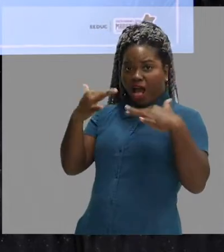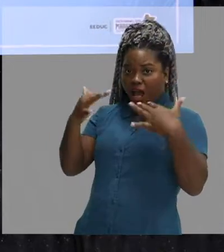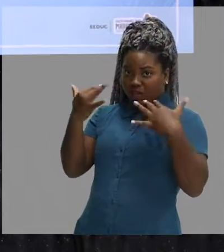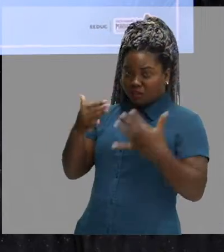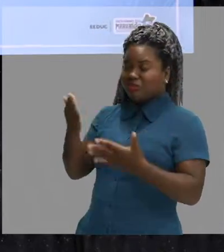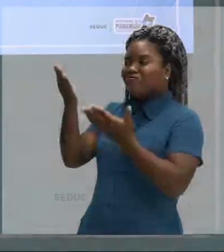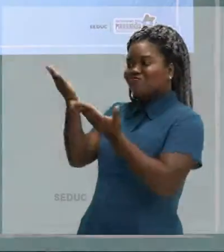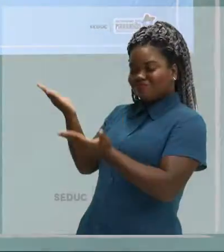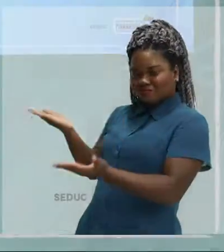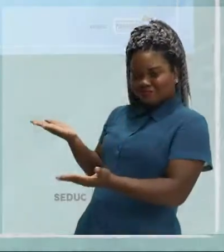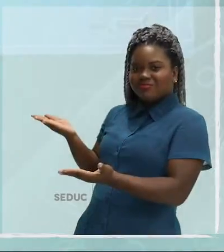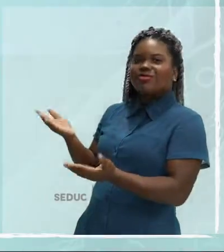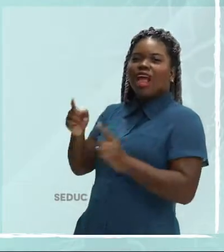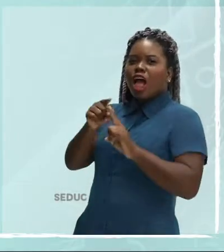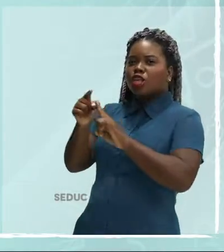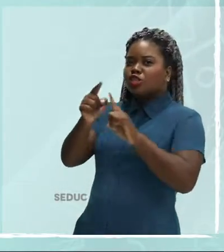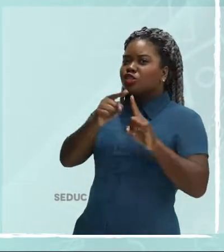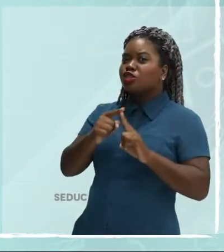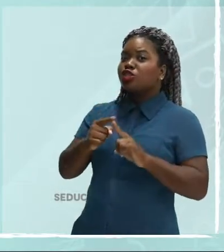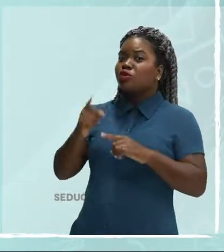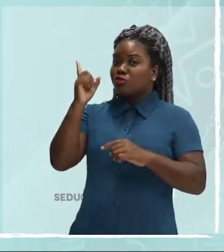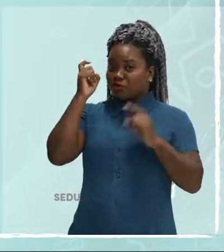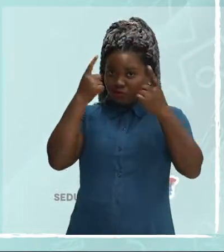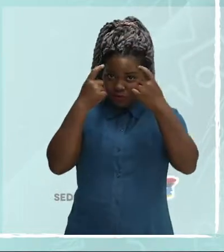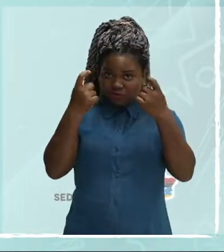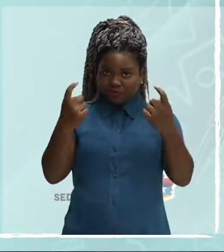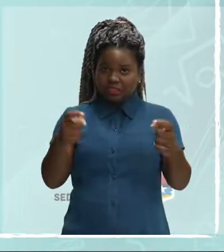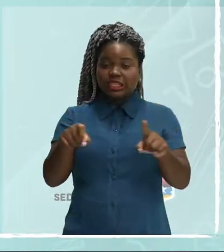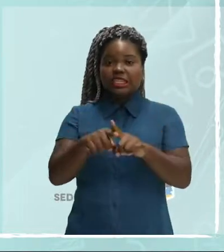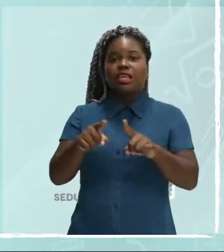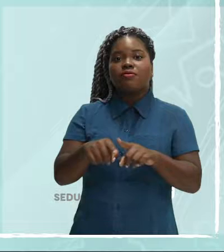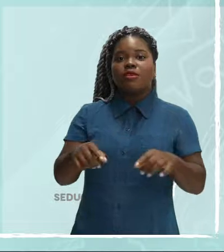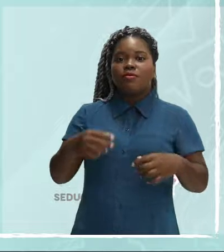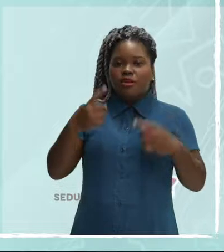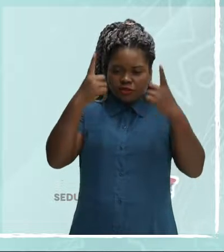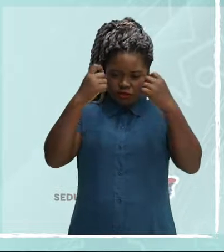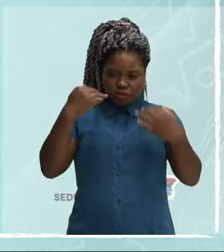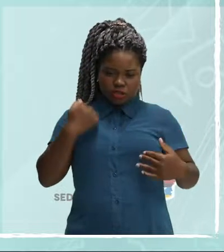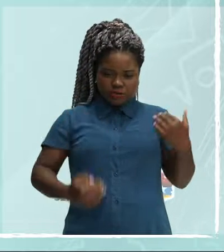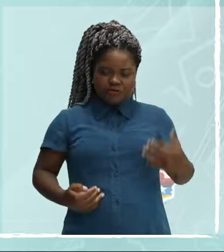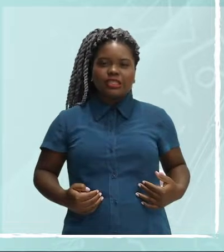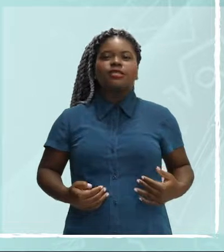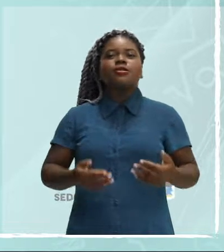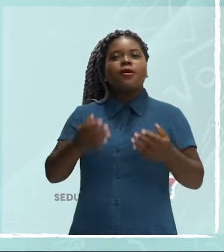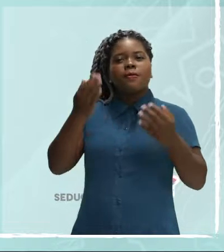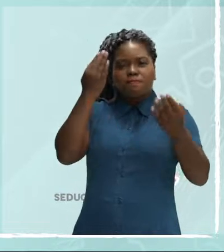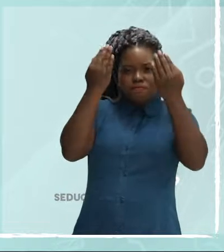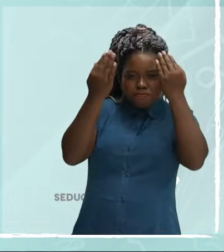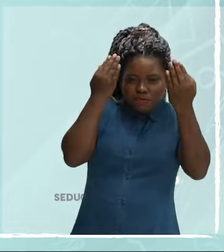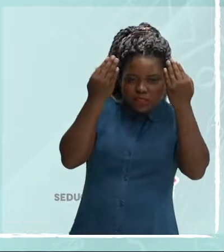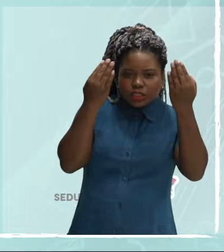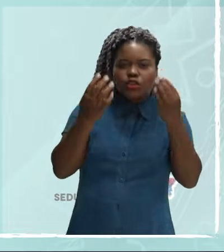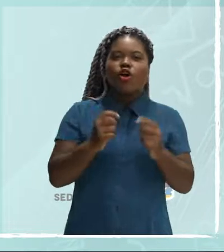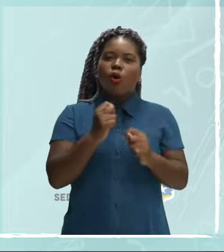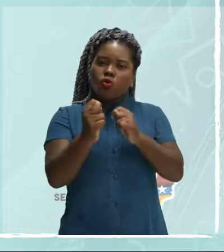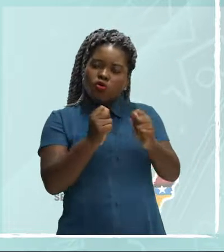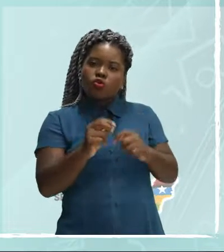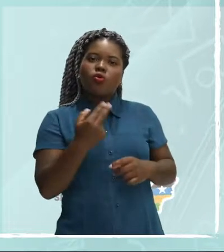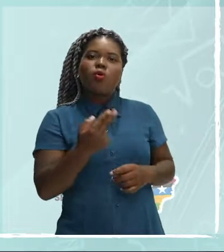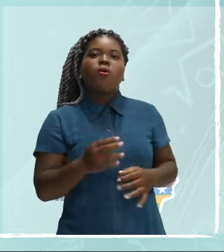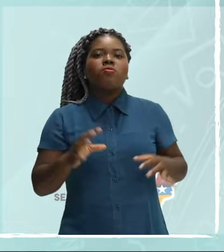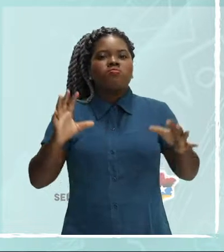comigo, vamos lá. Tipos de violência é o primeiro. Violência física, psicológica, econômica ou